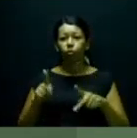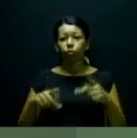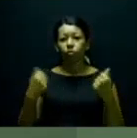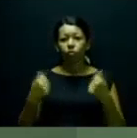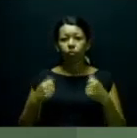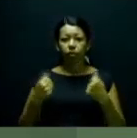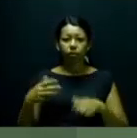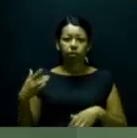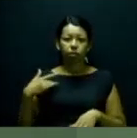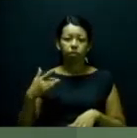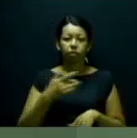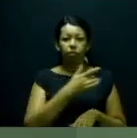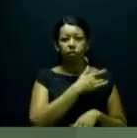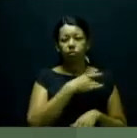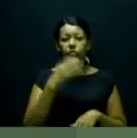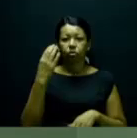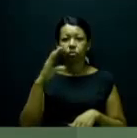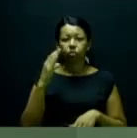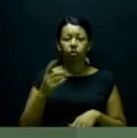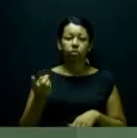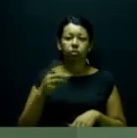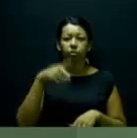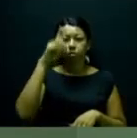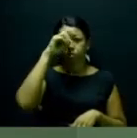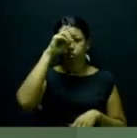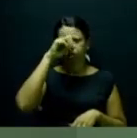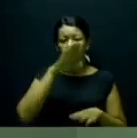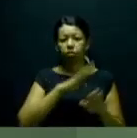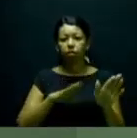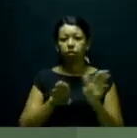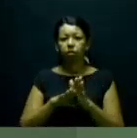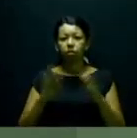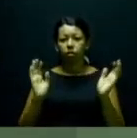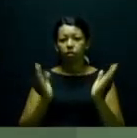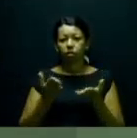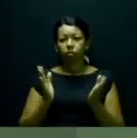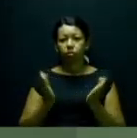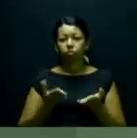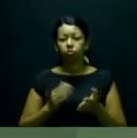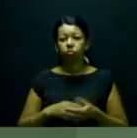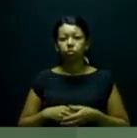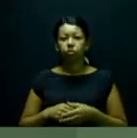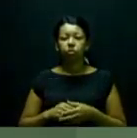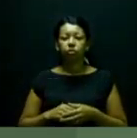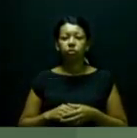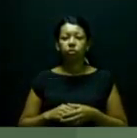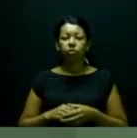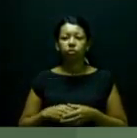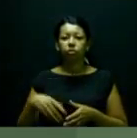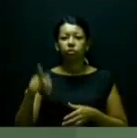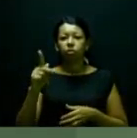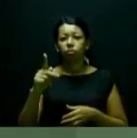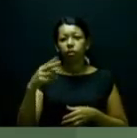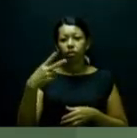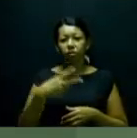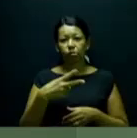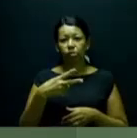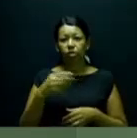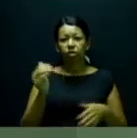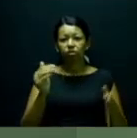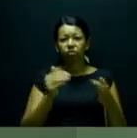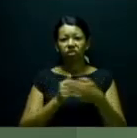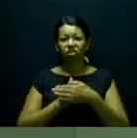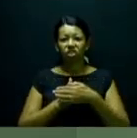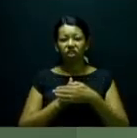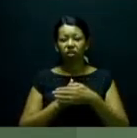da saúde de Cubatão e desse hospital que até hoje encontra-se com o P2 fechado, não, vereador Ivan? Uma ala fechada que, em